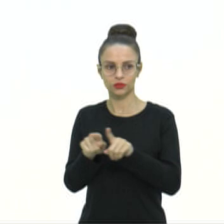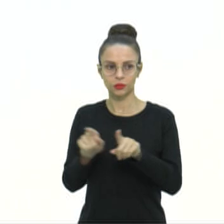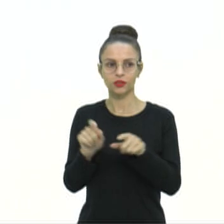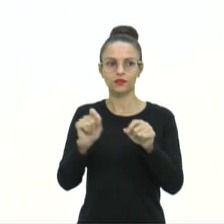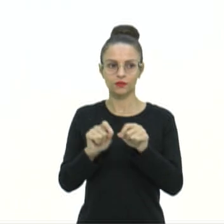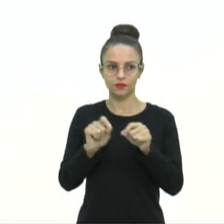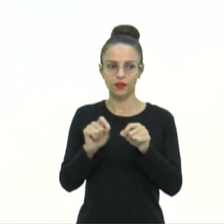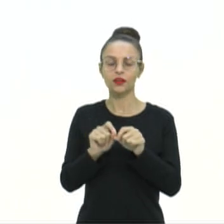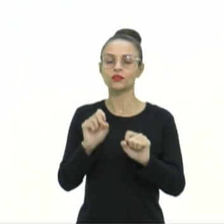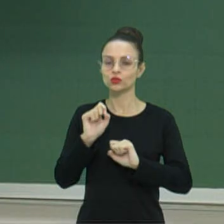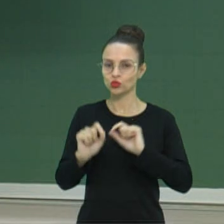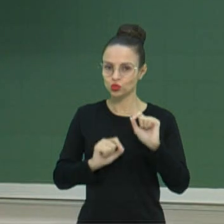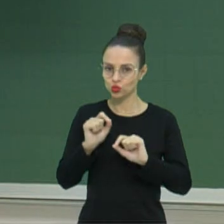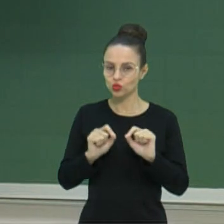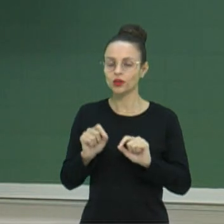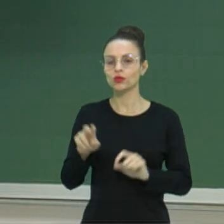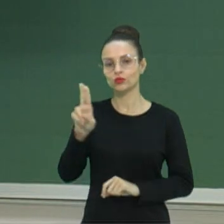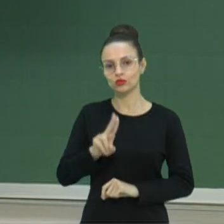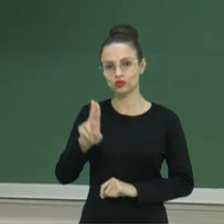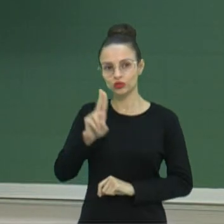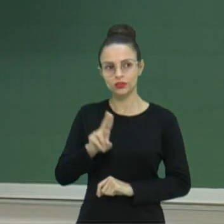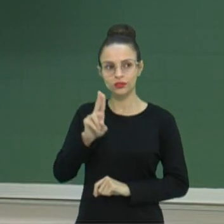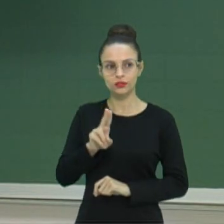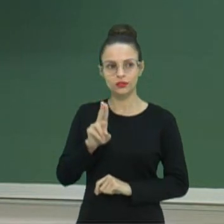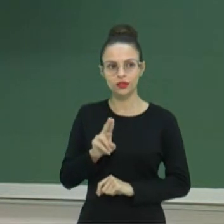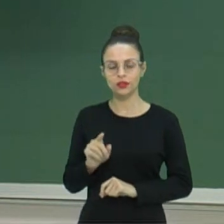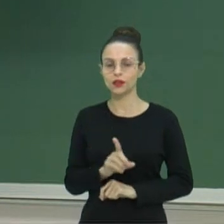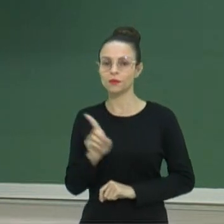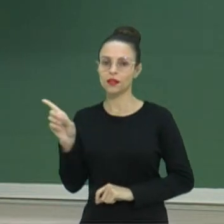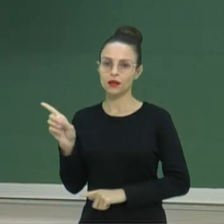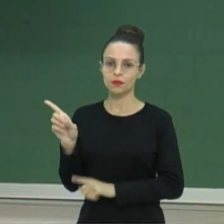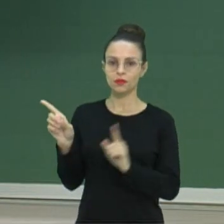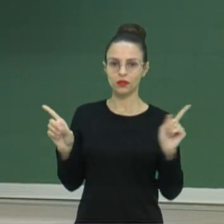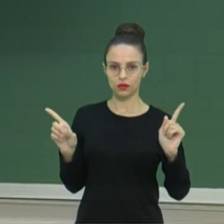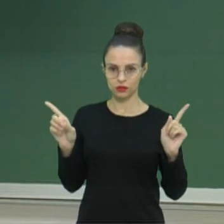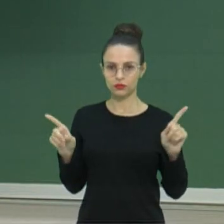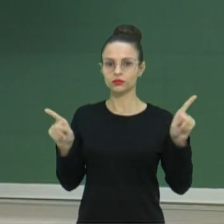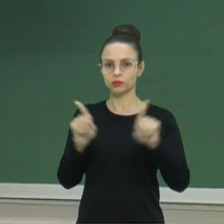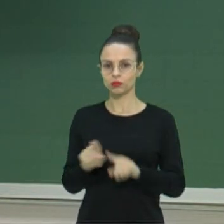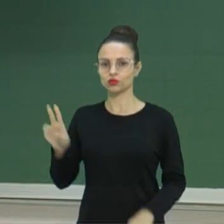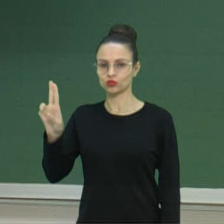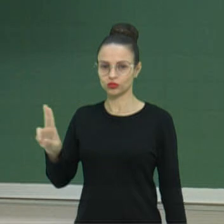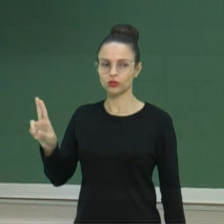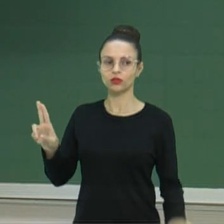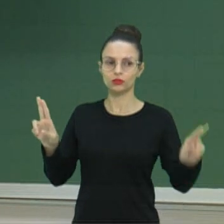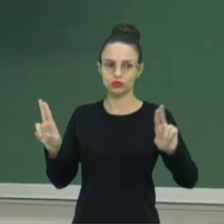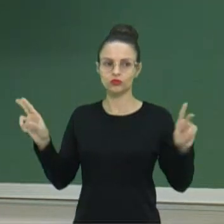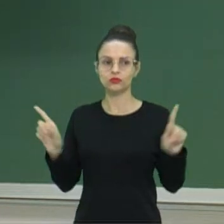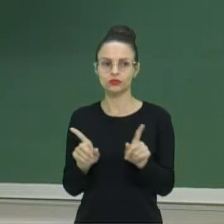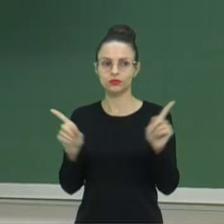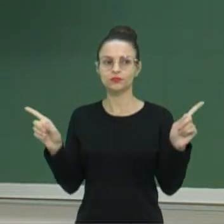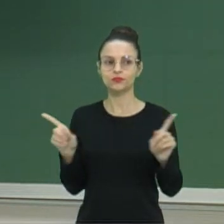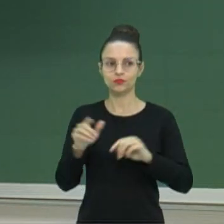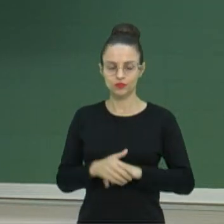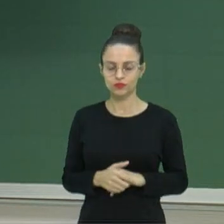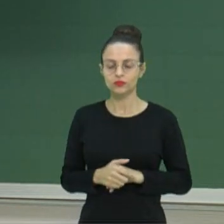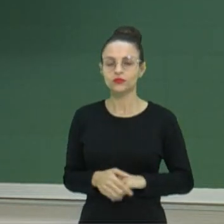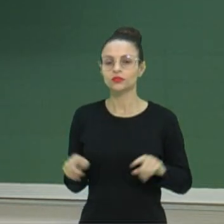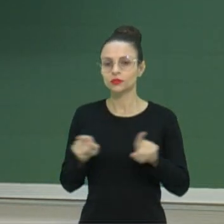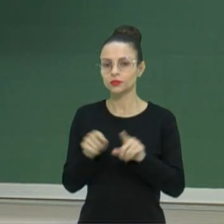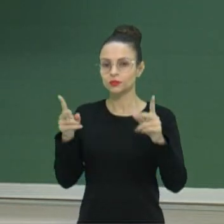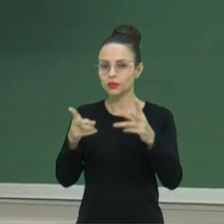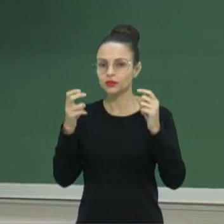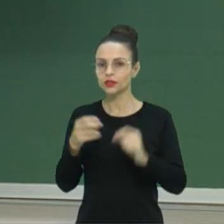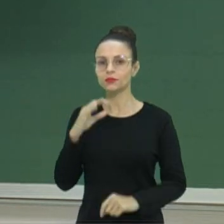isso. O biogás, ele pode ser utilizado aqui para semi-queimado, certo? E utilizado aqui para energia térmica, certo? E perceba